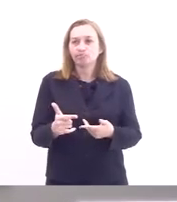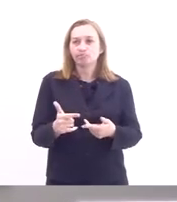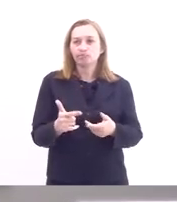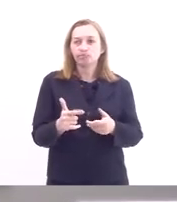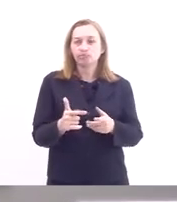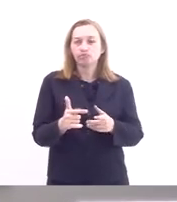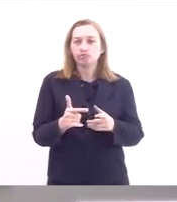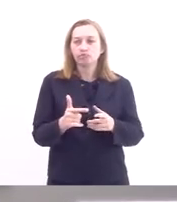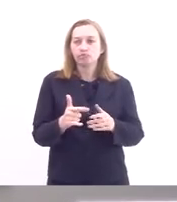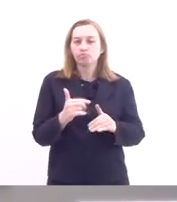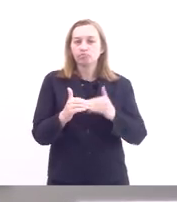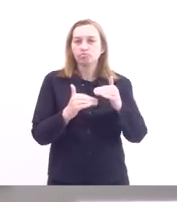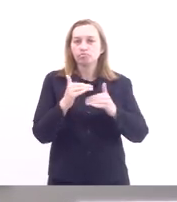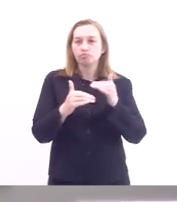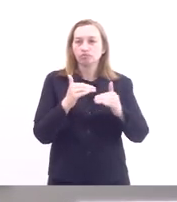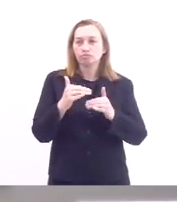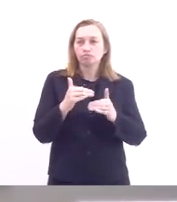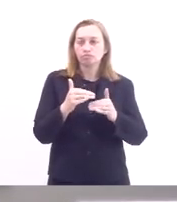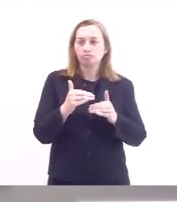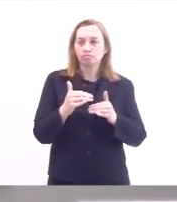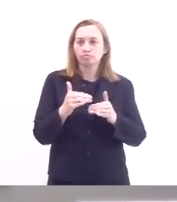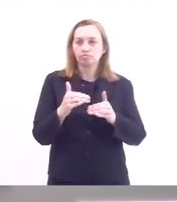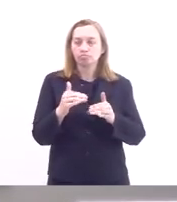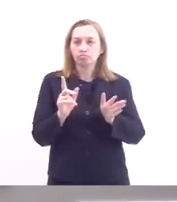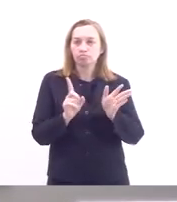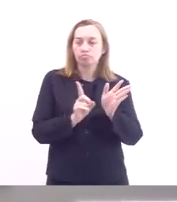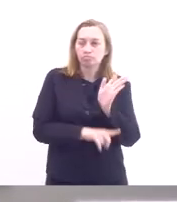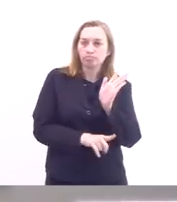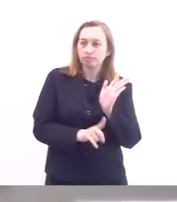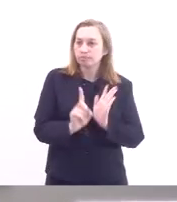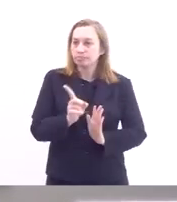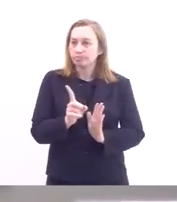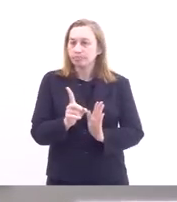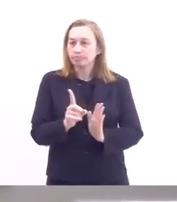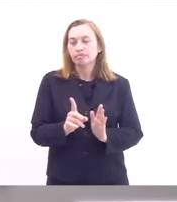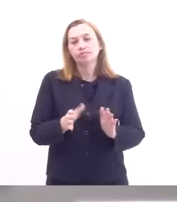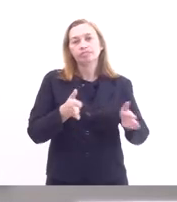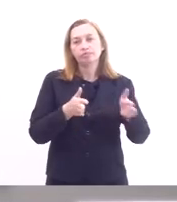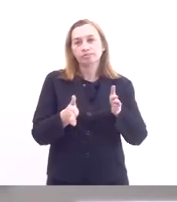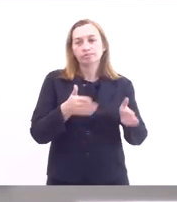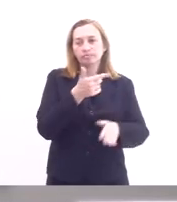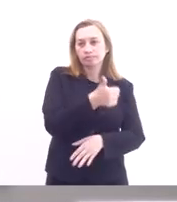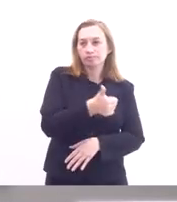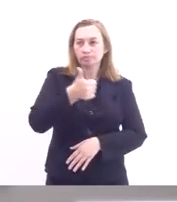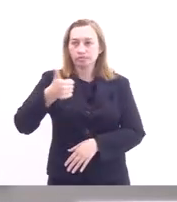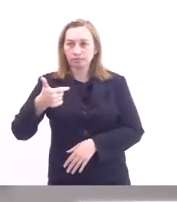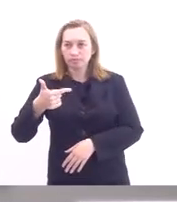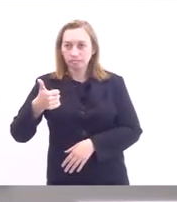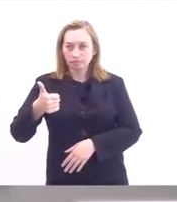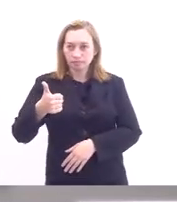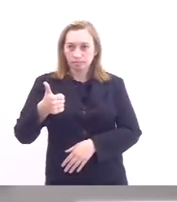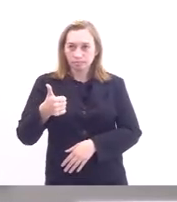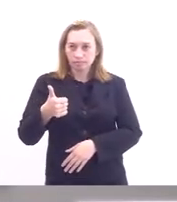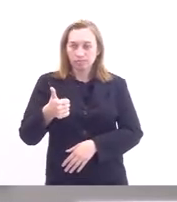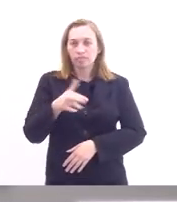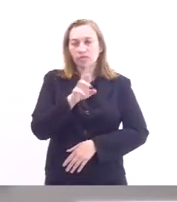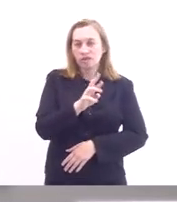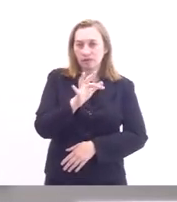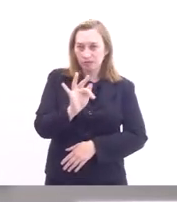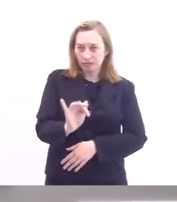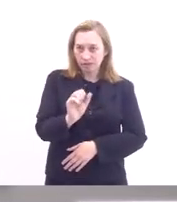crescimento negativo quando a gente expurga da base de 2021 do primeiro quadrimestre, o que foi advindo do refis,